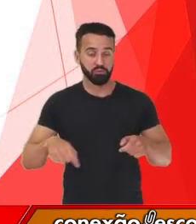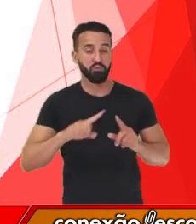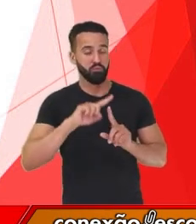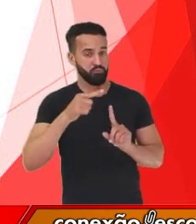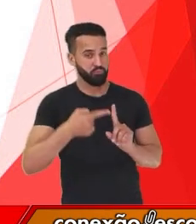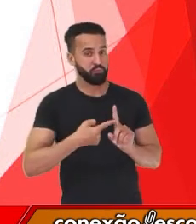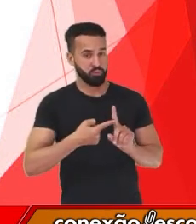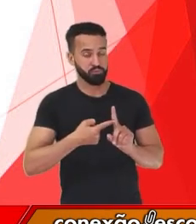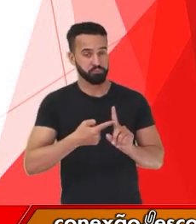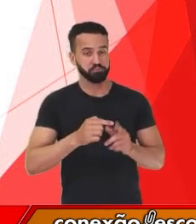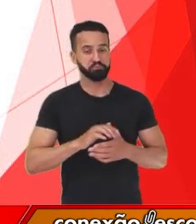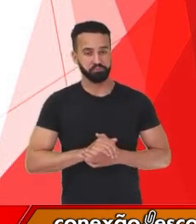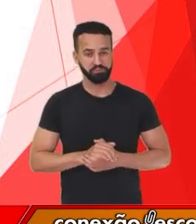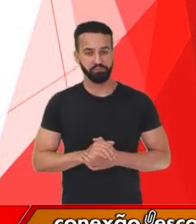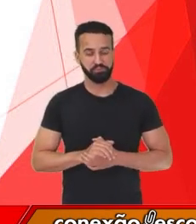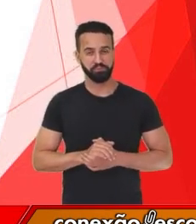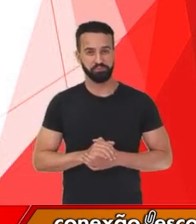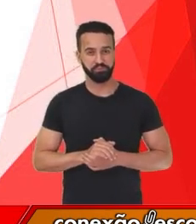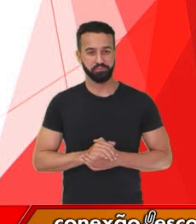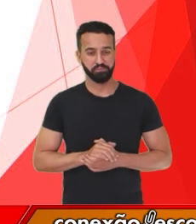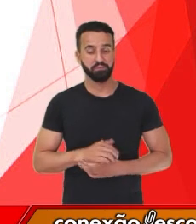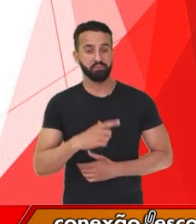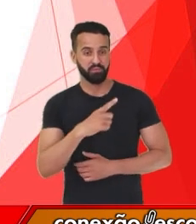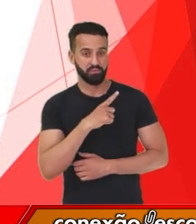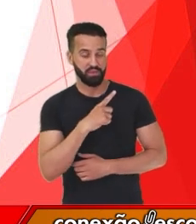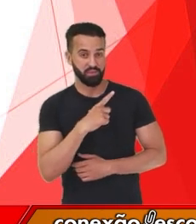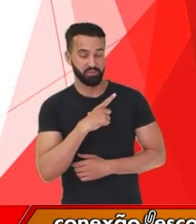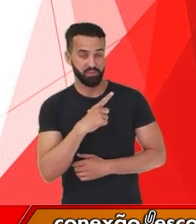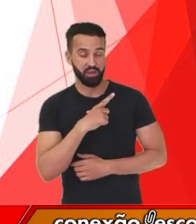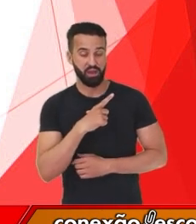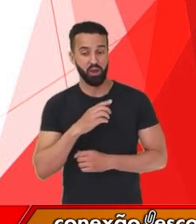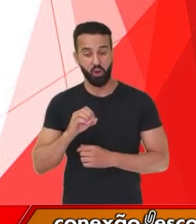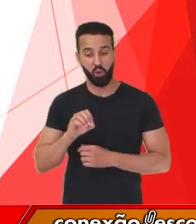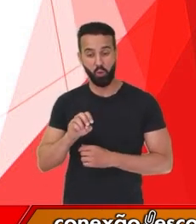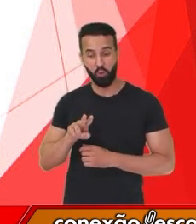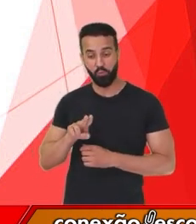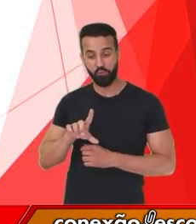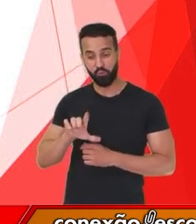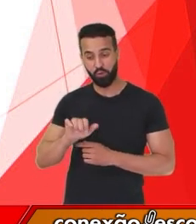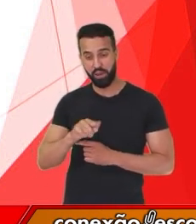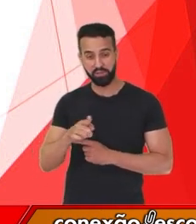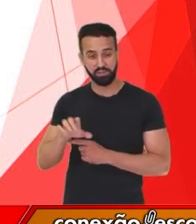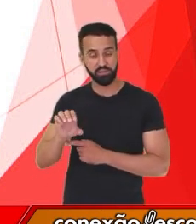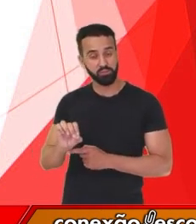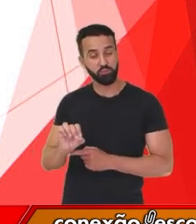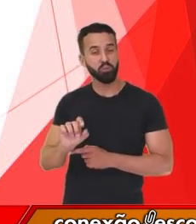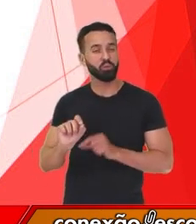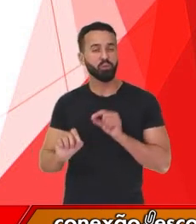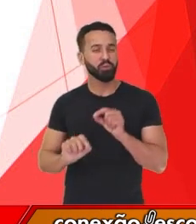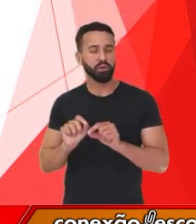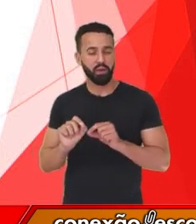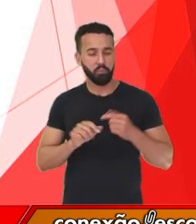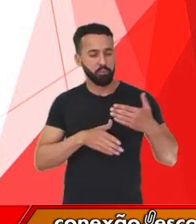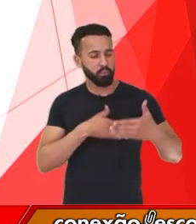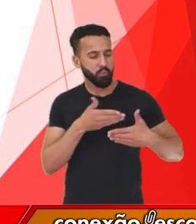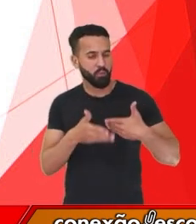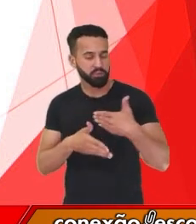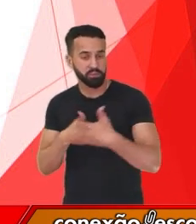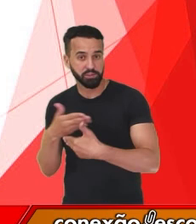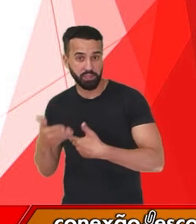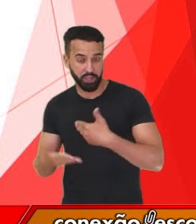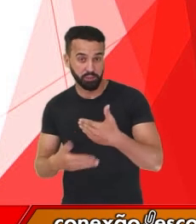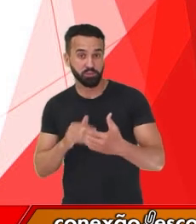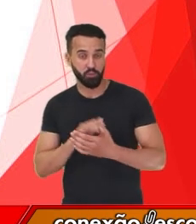fecundação, sendo que a ovulação está relacionado ao processo de